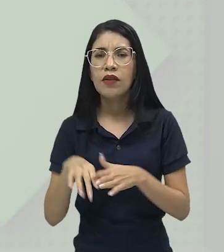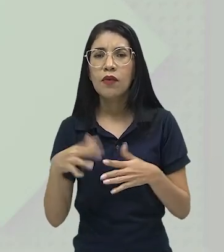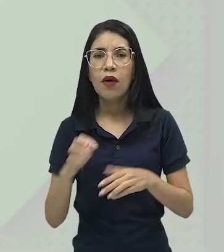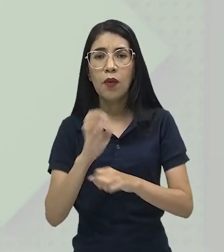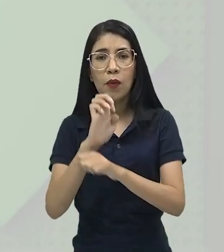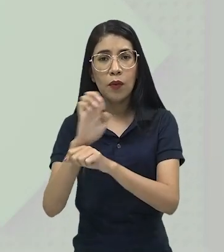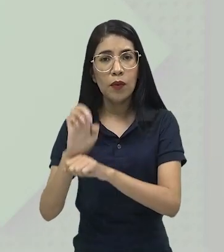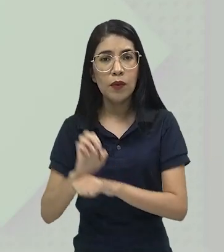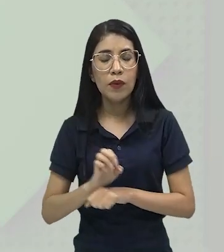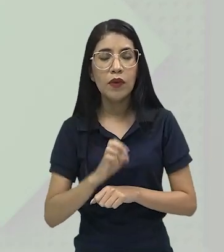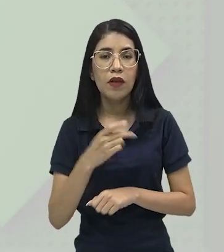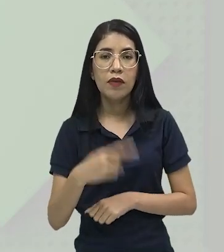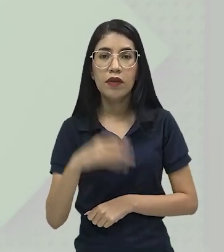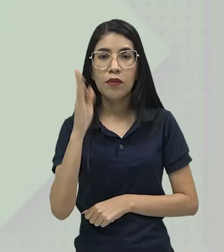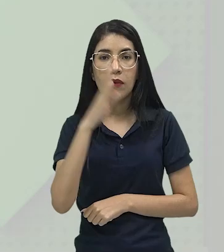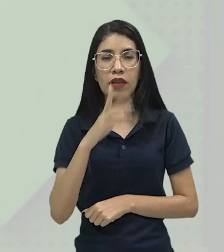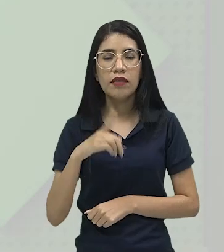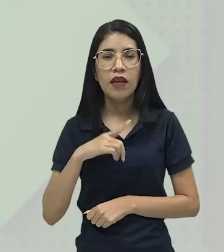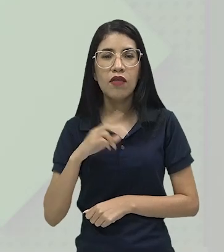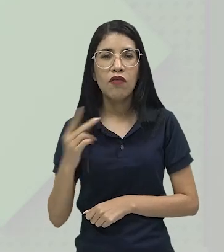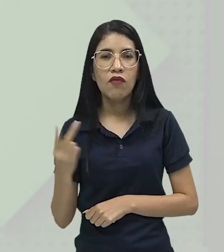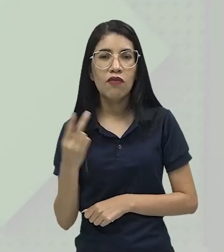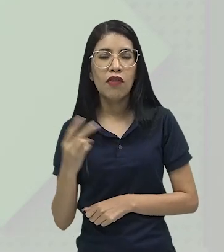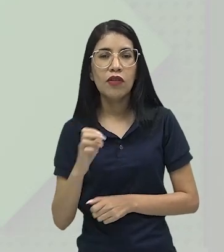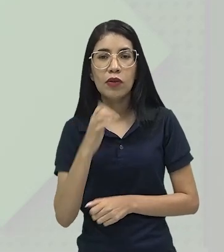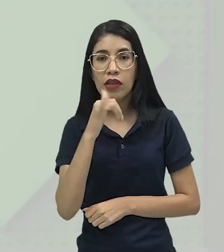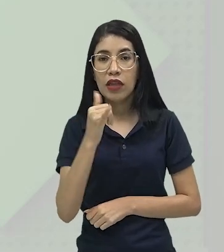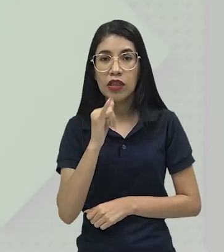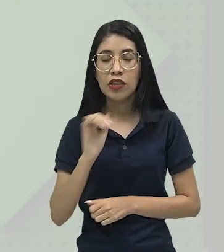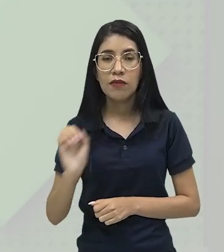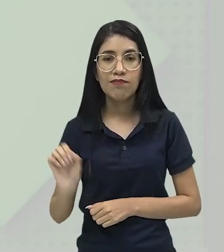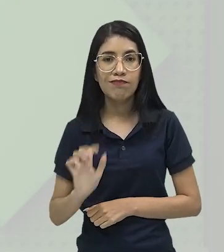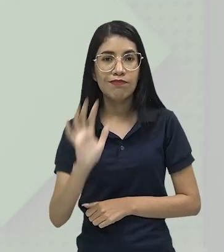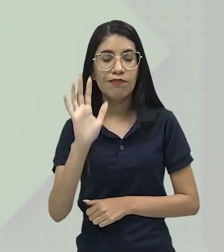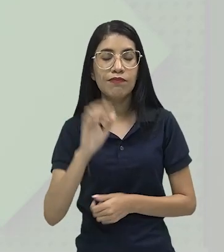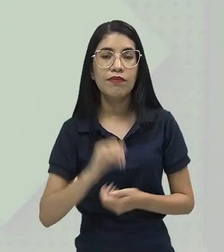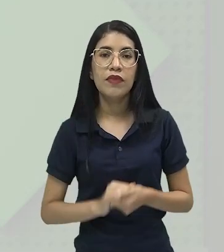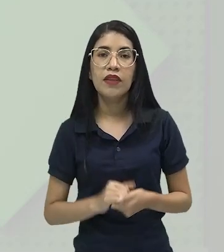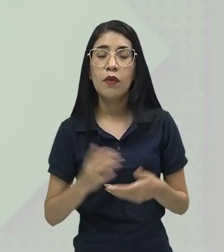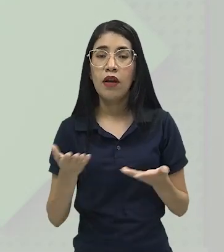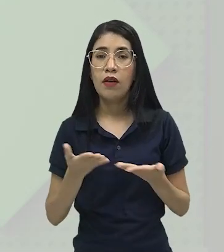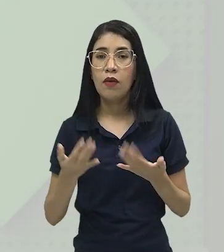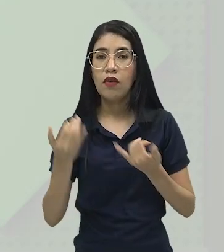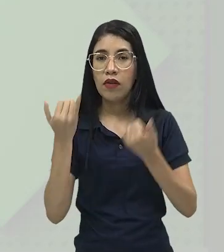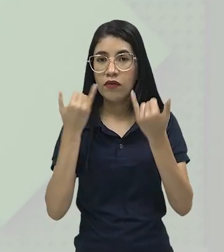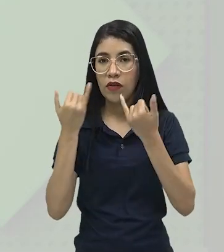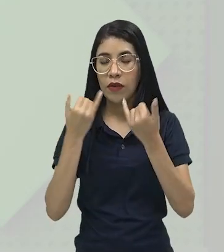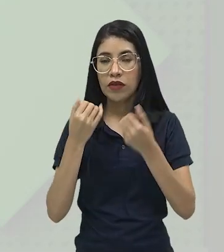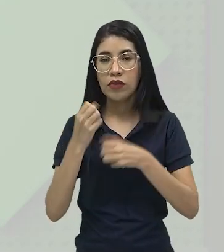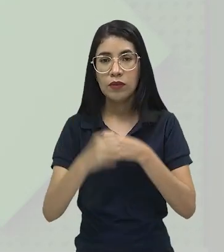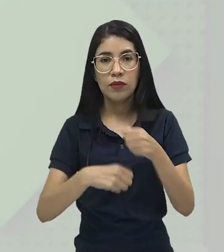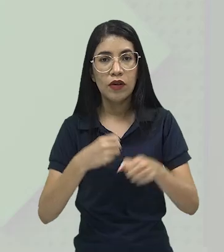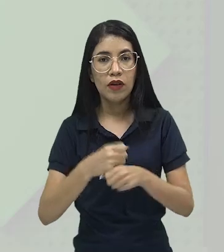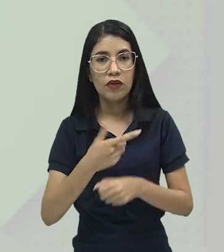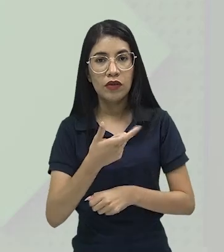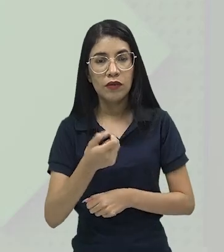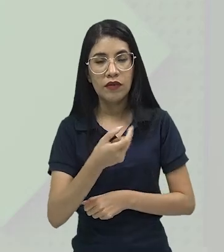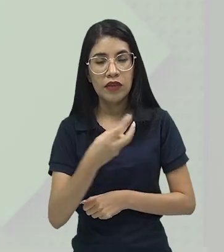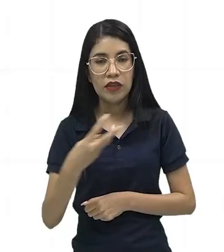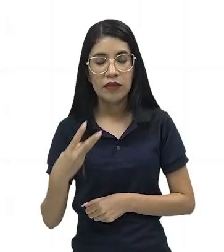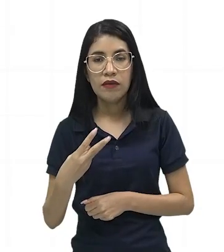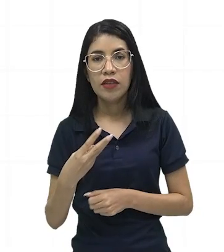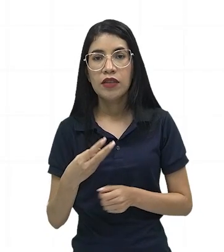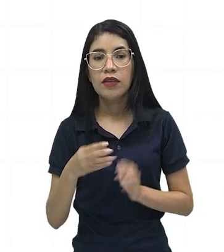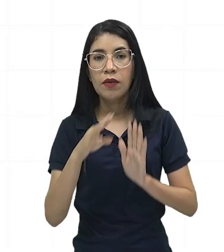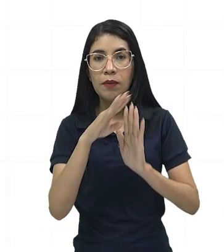do Brasil tem a energia mais cara? Então a gente vai ver agora, de acordo com dados de 2023, a gente observa